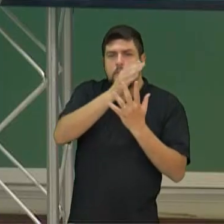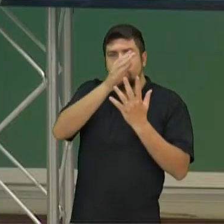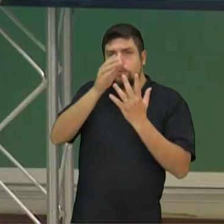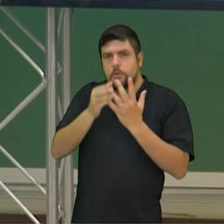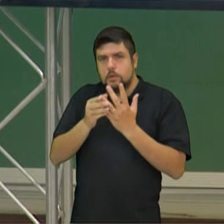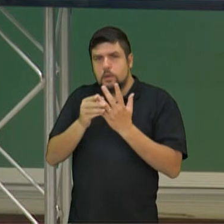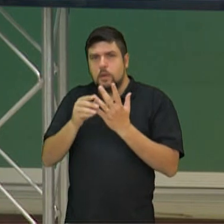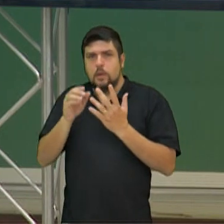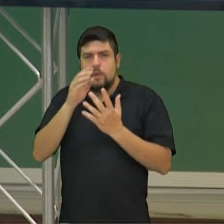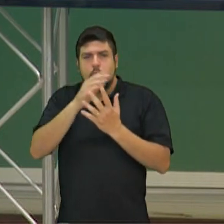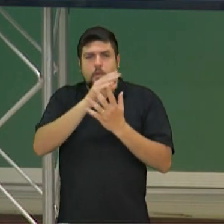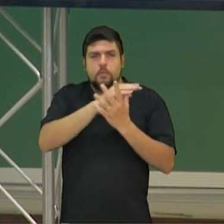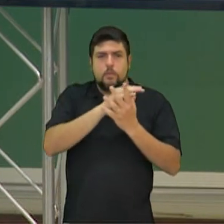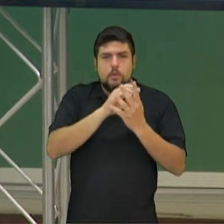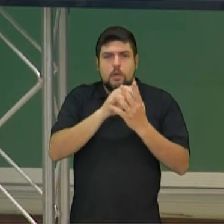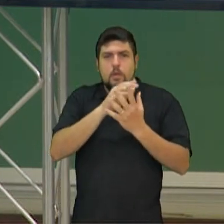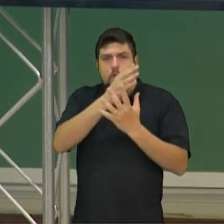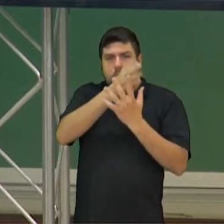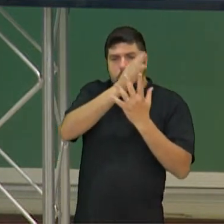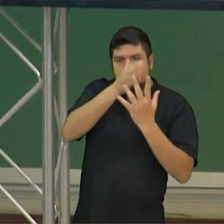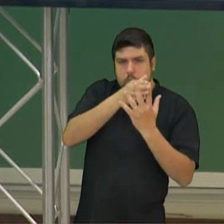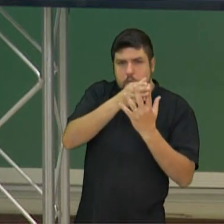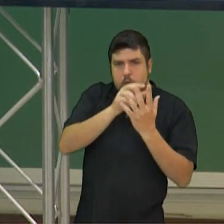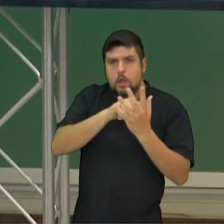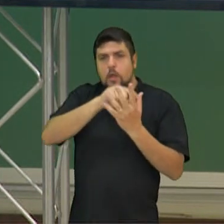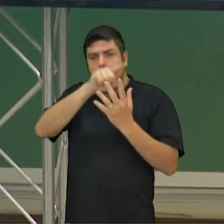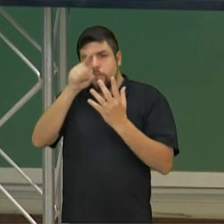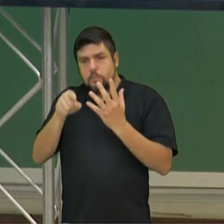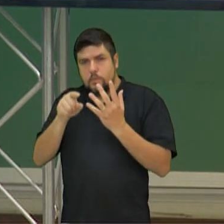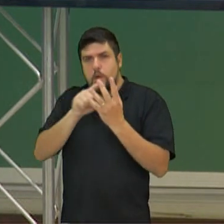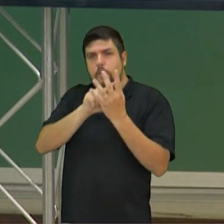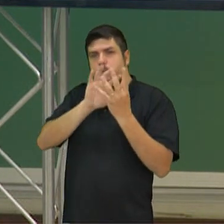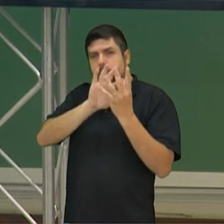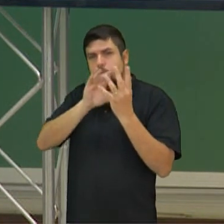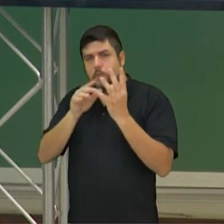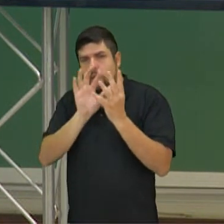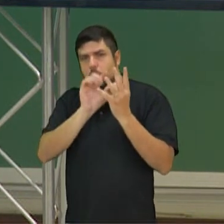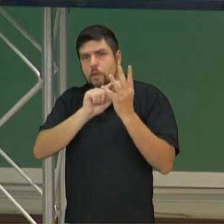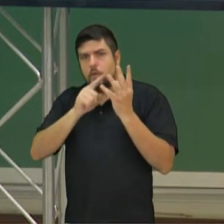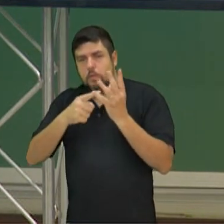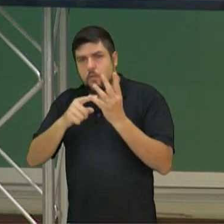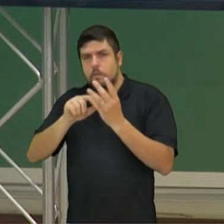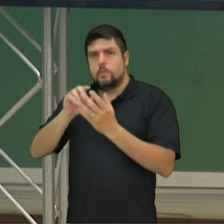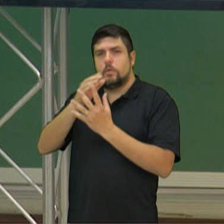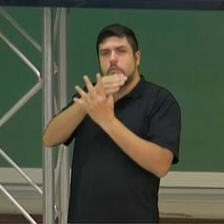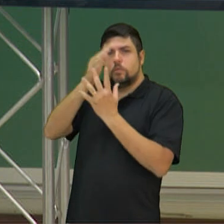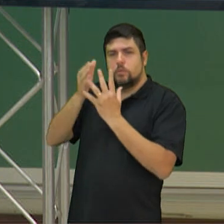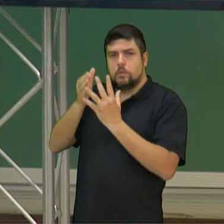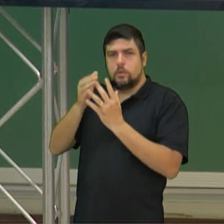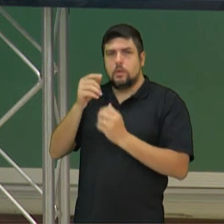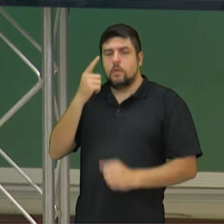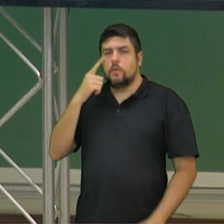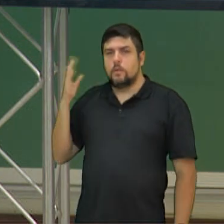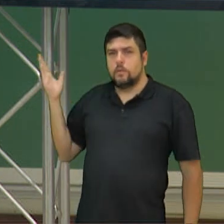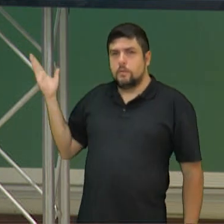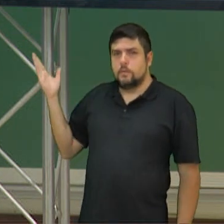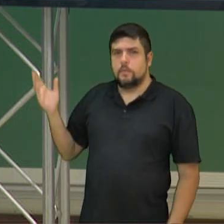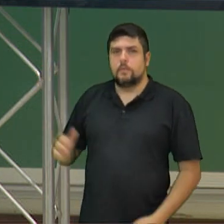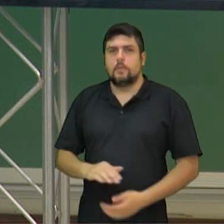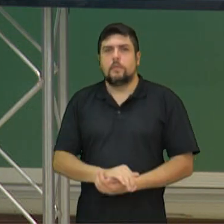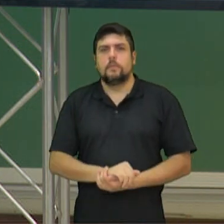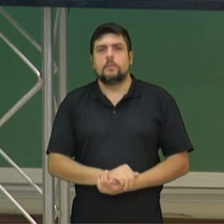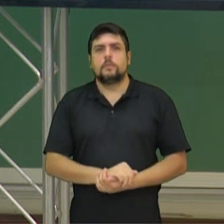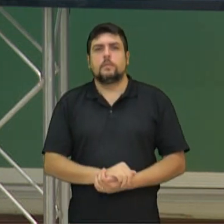CVC, consoante, vogal, consoante. Big, bigger. Fat, fatter. Fit,